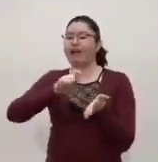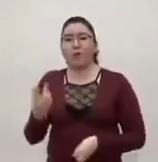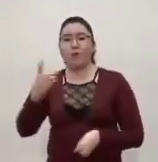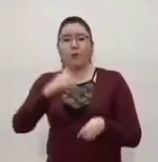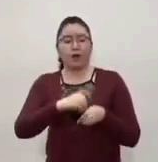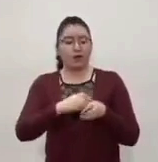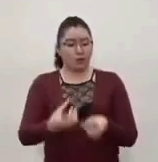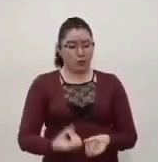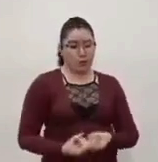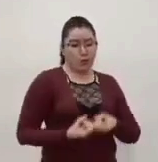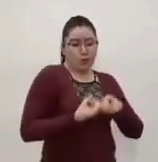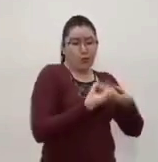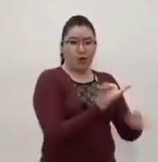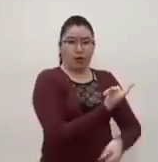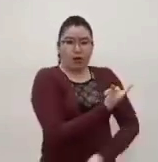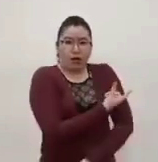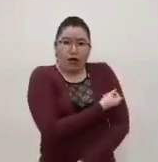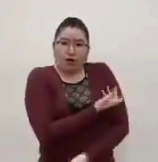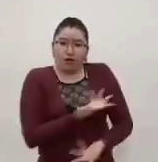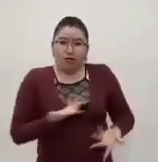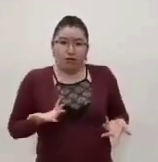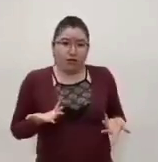criticando. ¿O no?